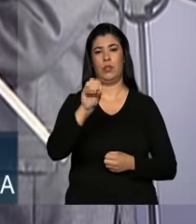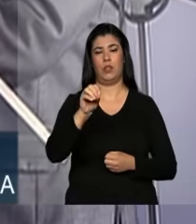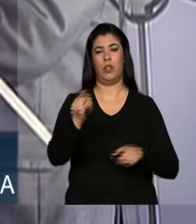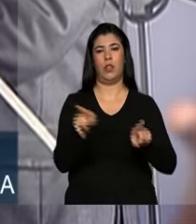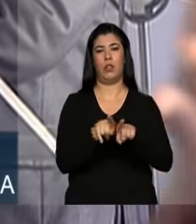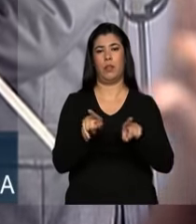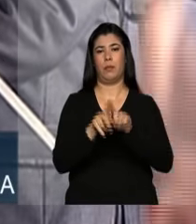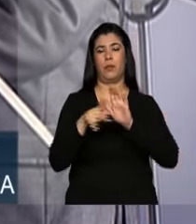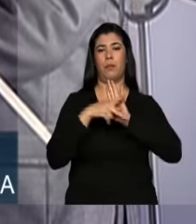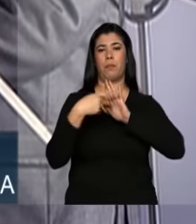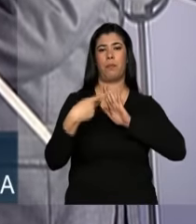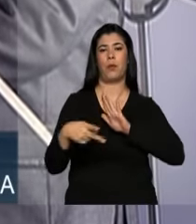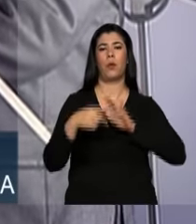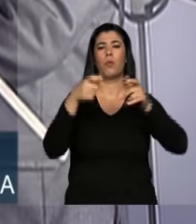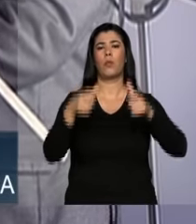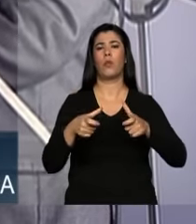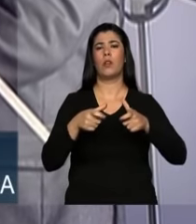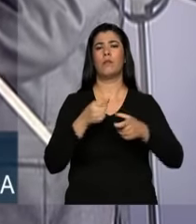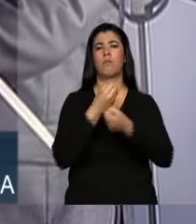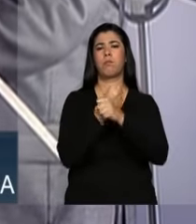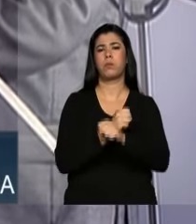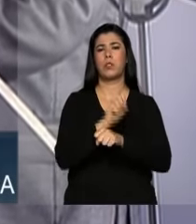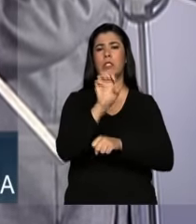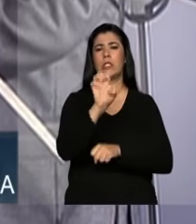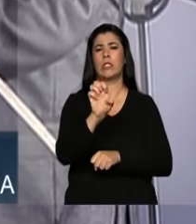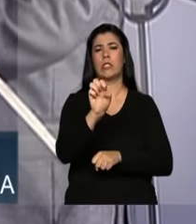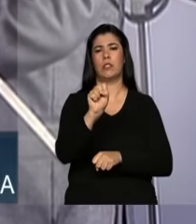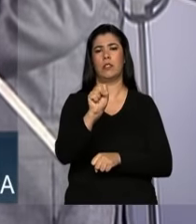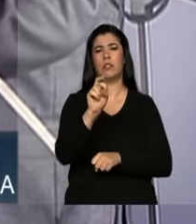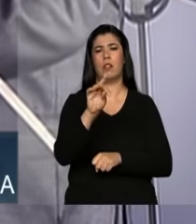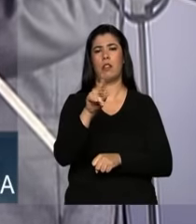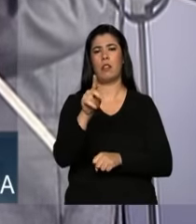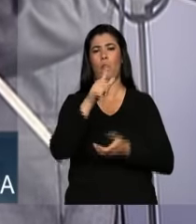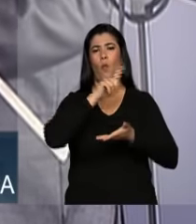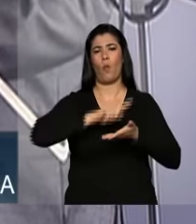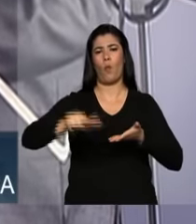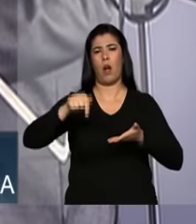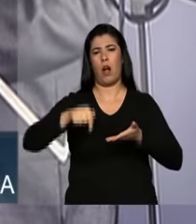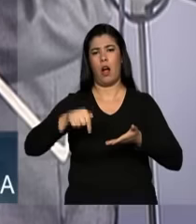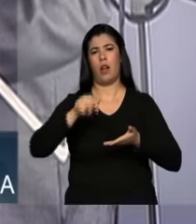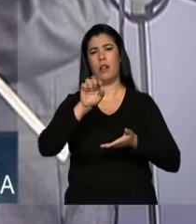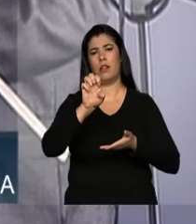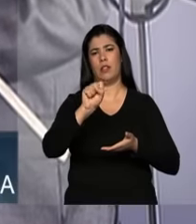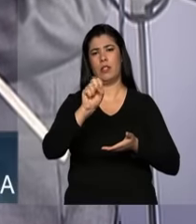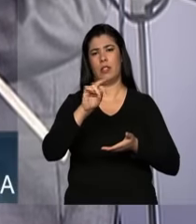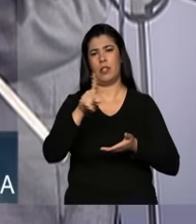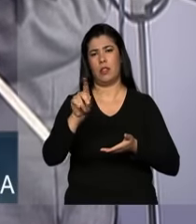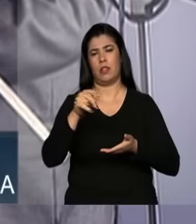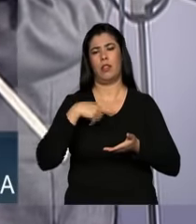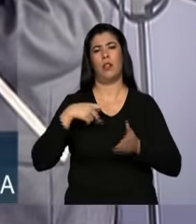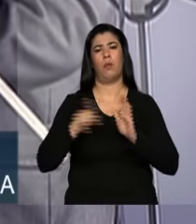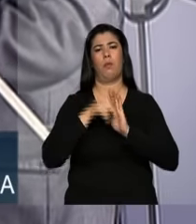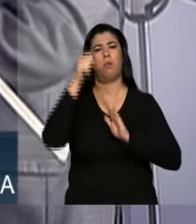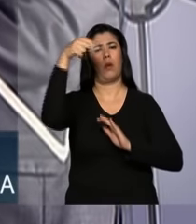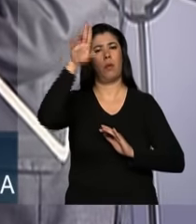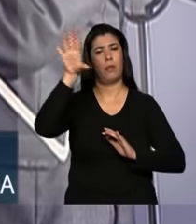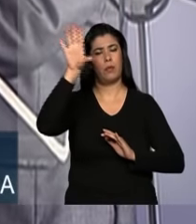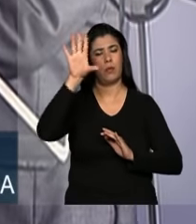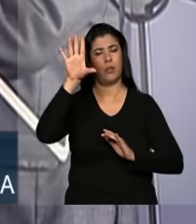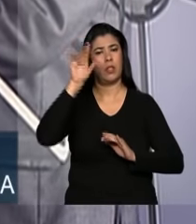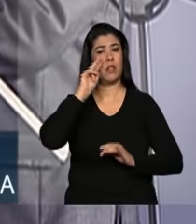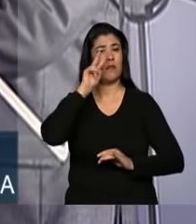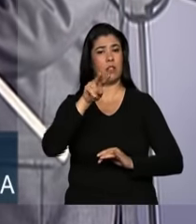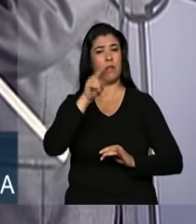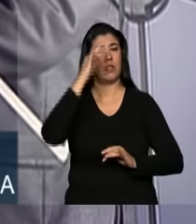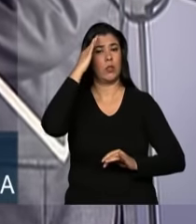presidente. É um dia em que sonhos se transformam em realidade. Aqui